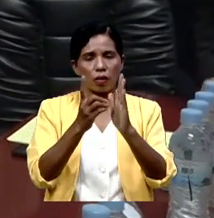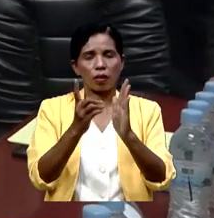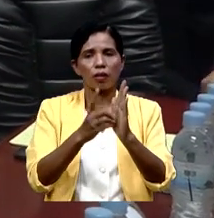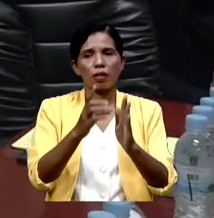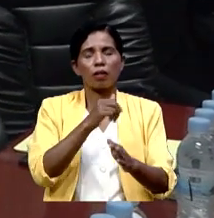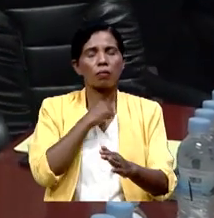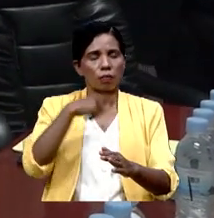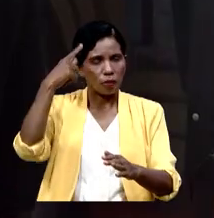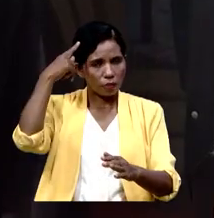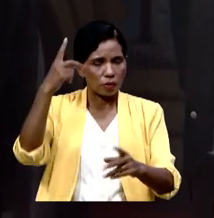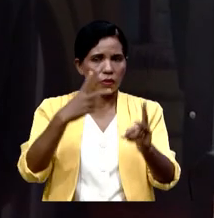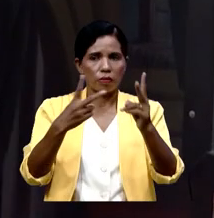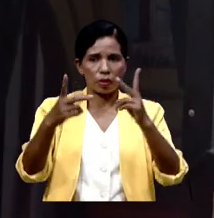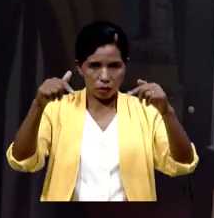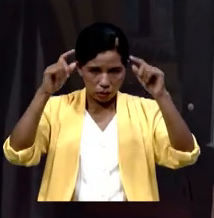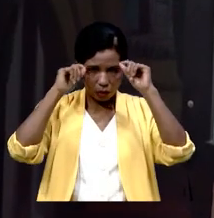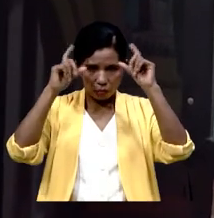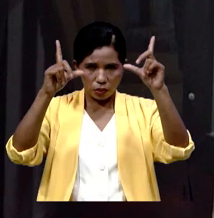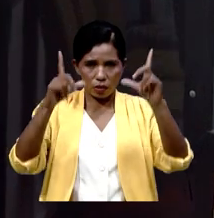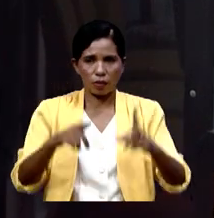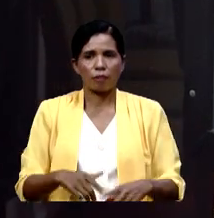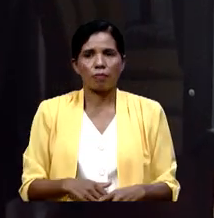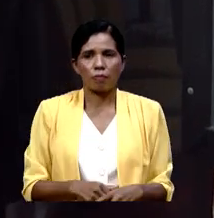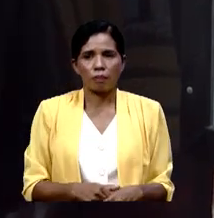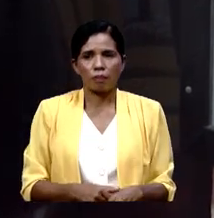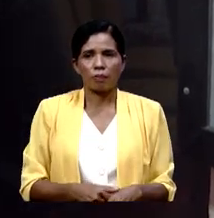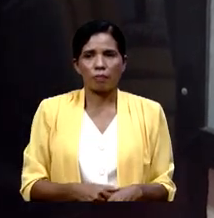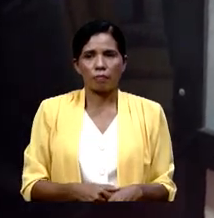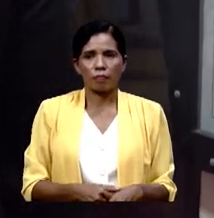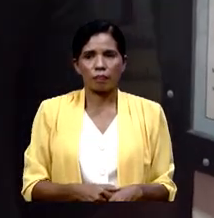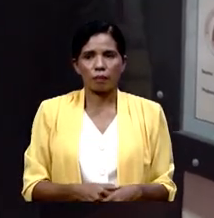papa ne visita e a Timor Leste. Santina de Jesus, Adérito Ximenes, GMN.